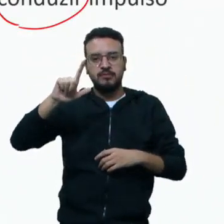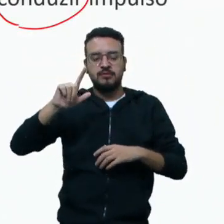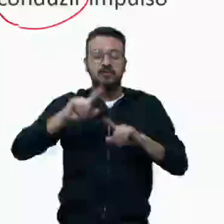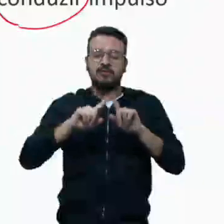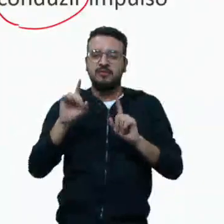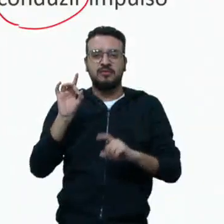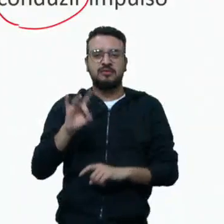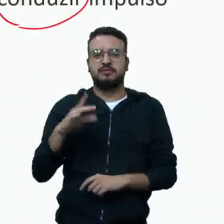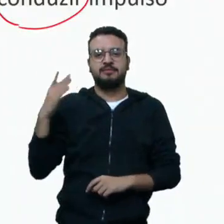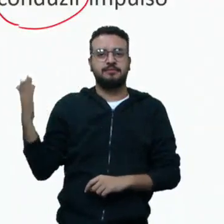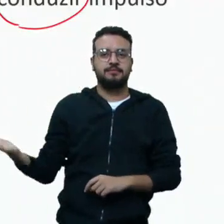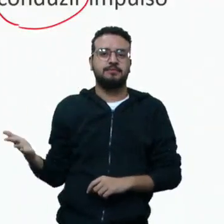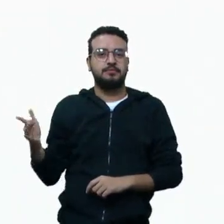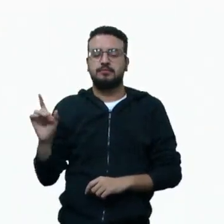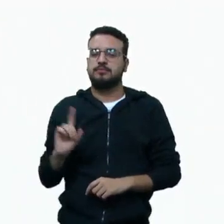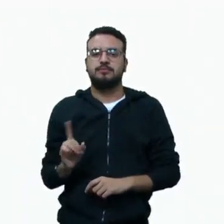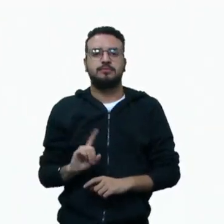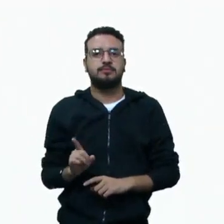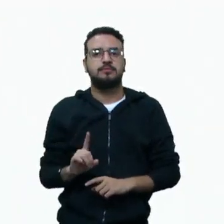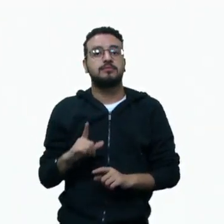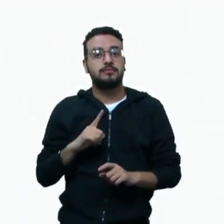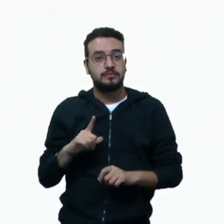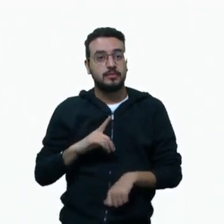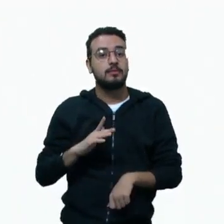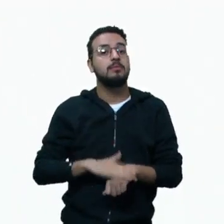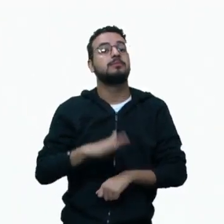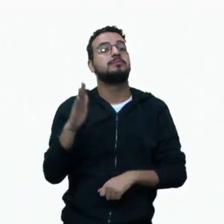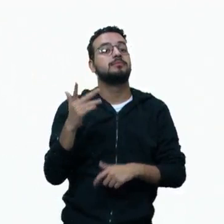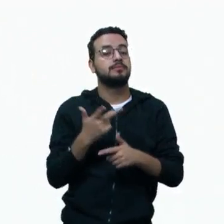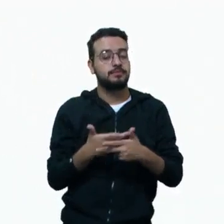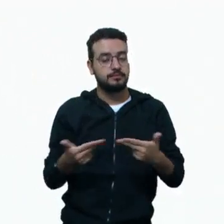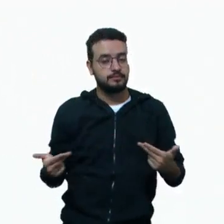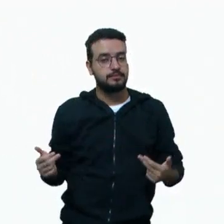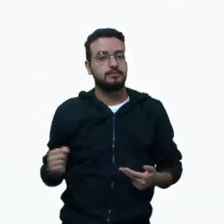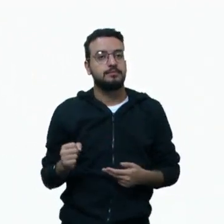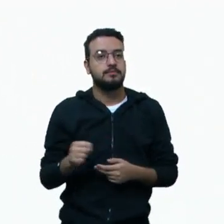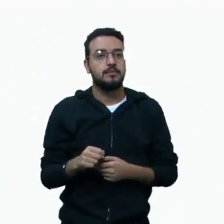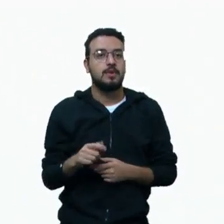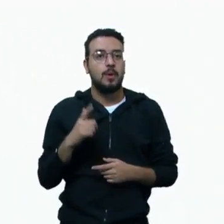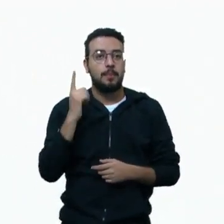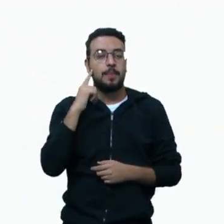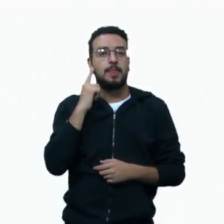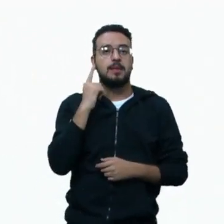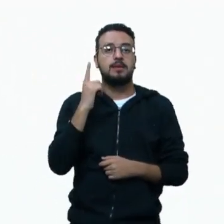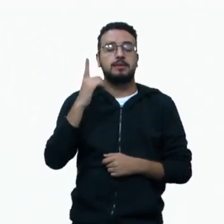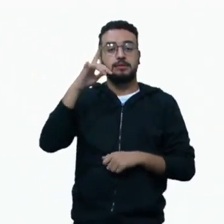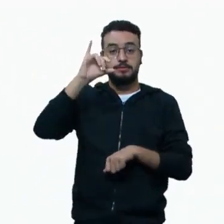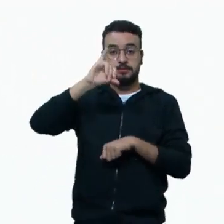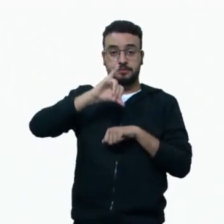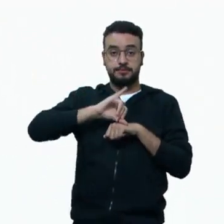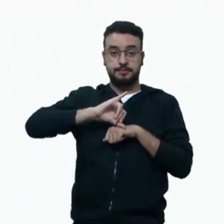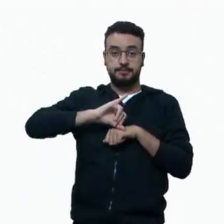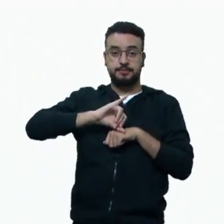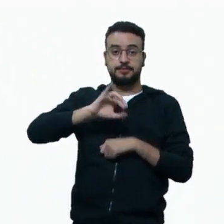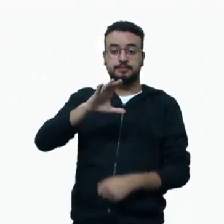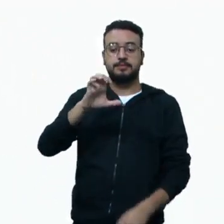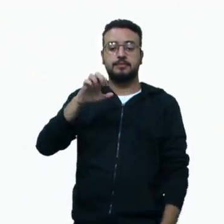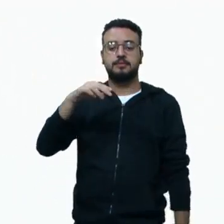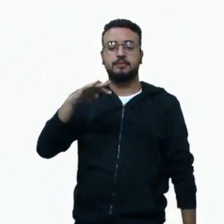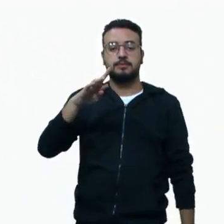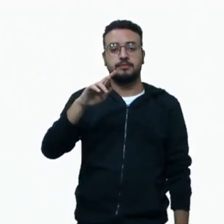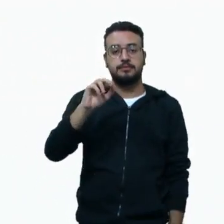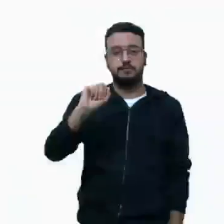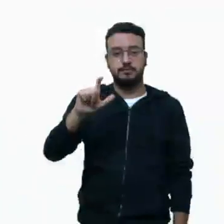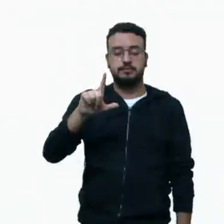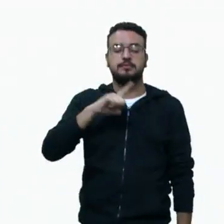só isso quando eu penso no meu sistema nervoso. Eu tenho mais. Bom, o sistema nervoso central, ele inclui